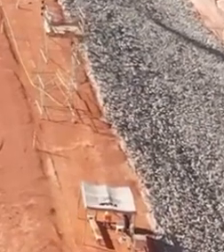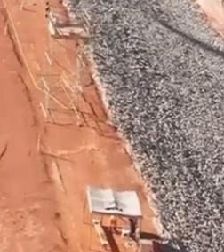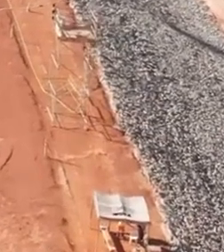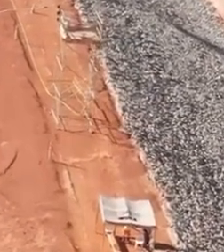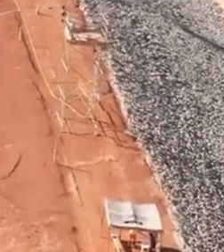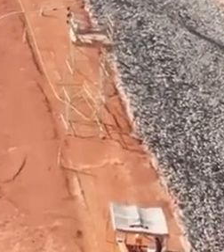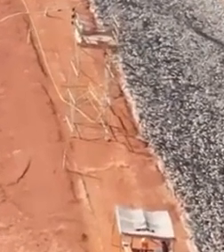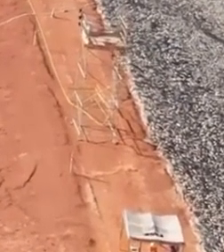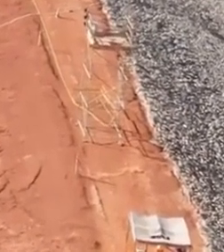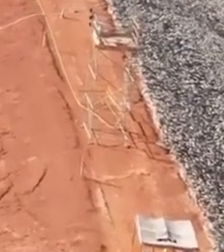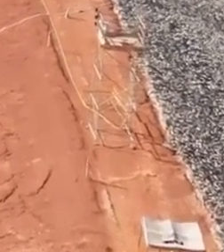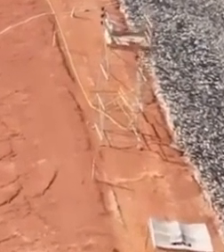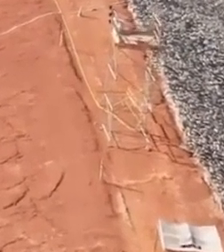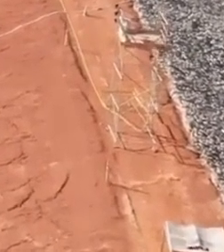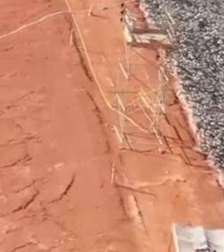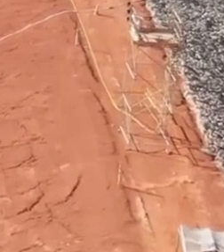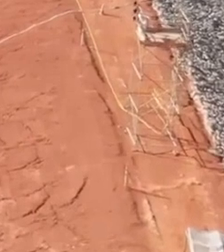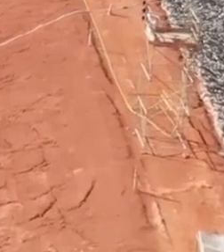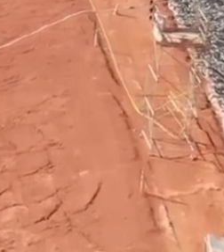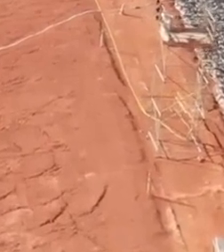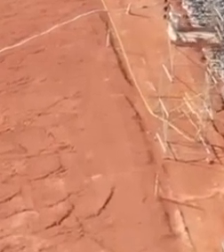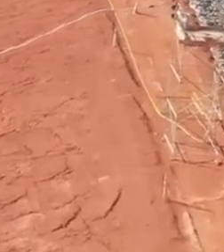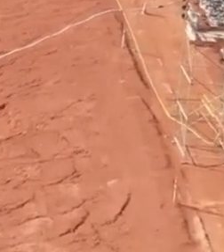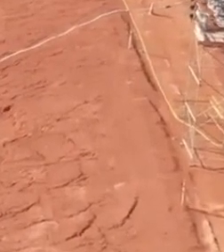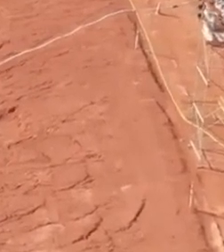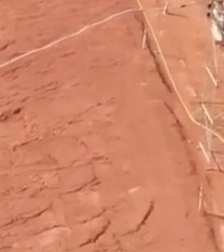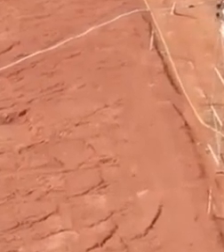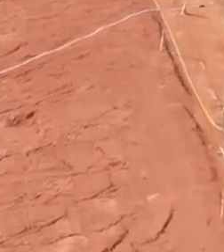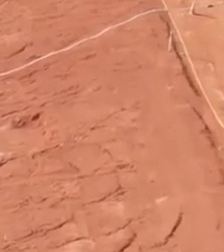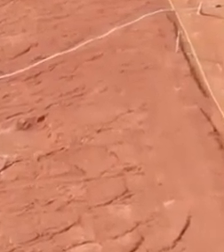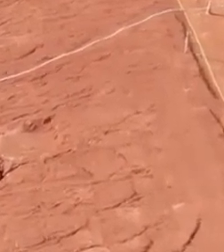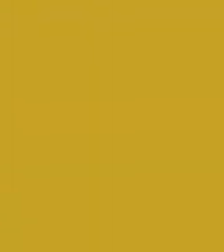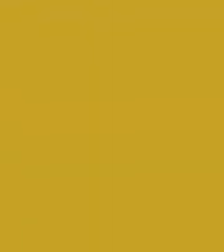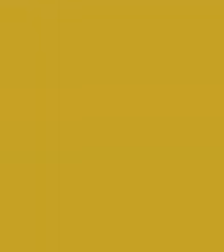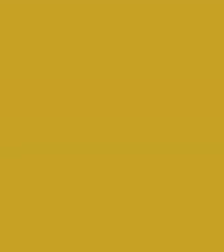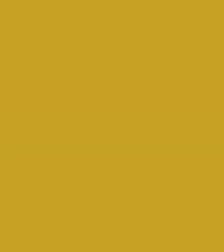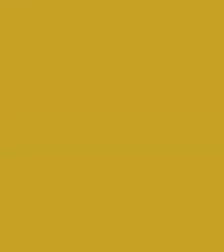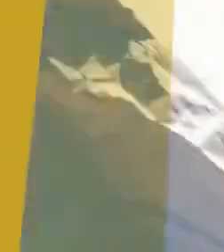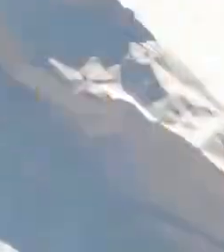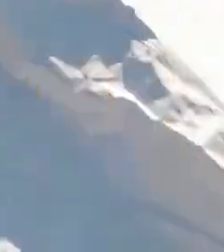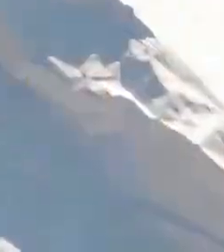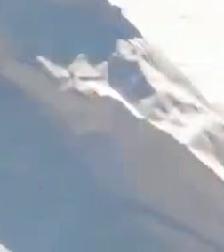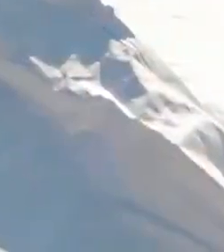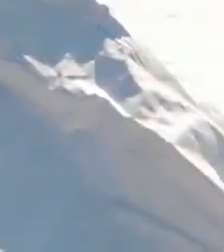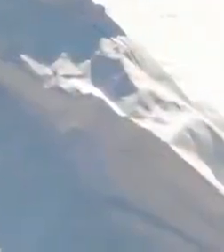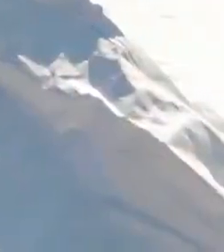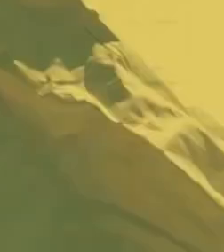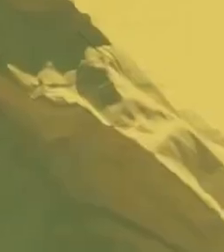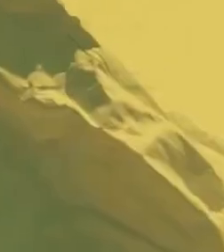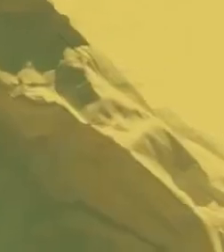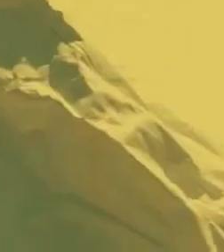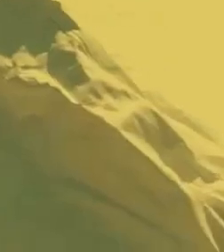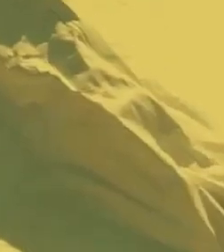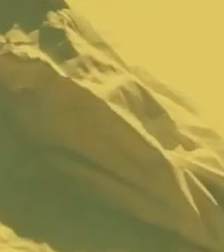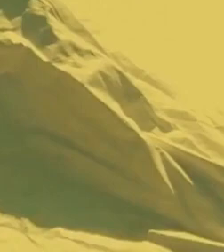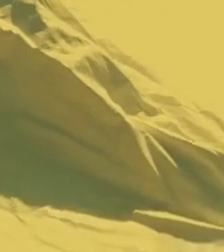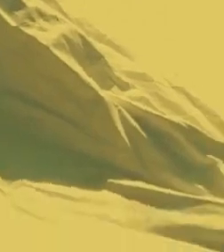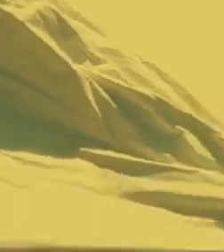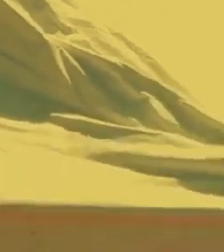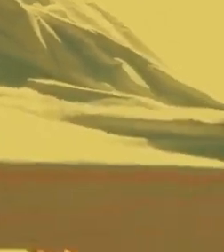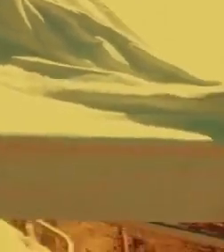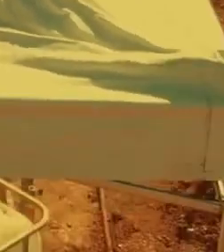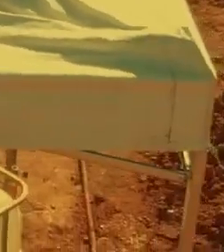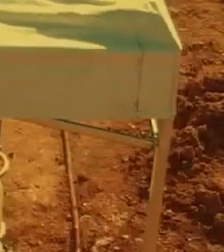do solo ou rejeito, vem sendo desenvolvido há anos pela construtora Gemaia.